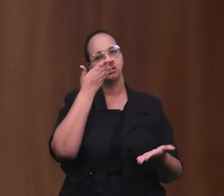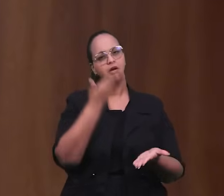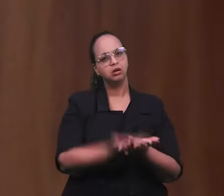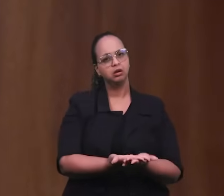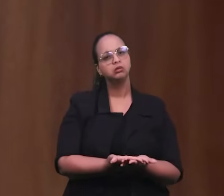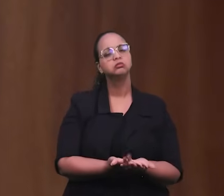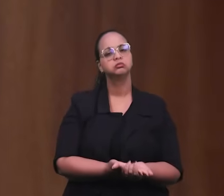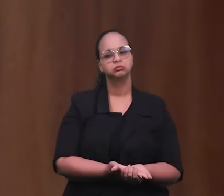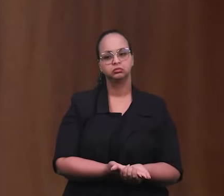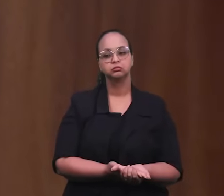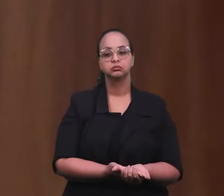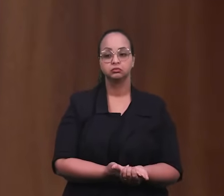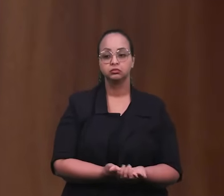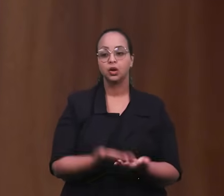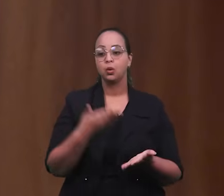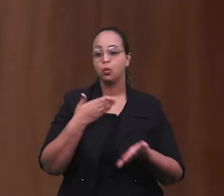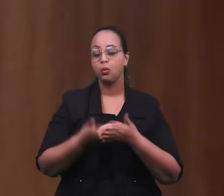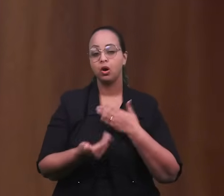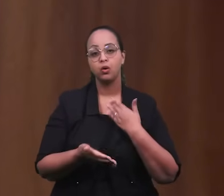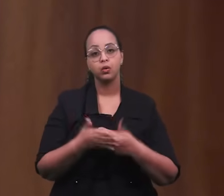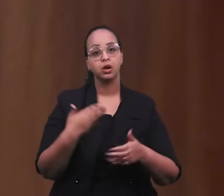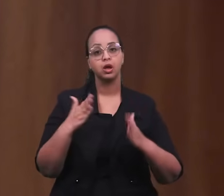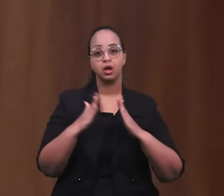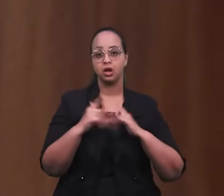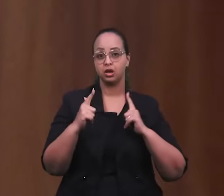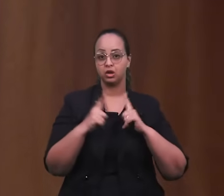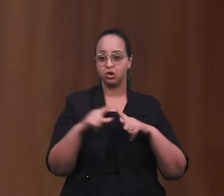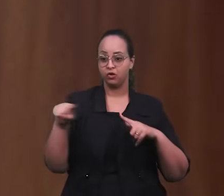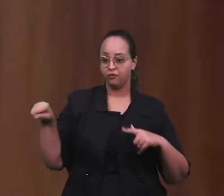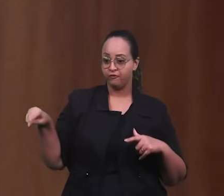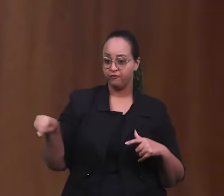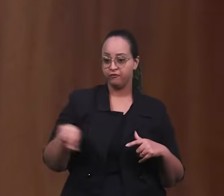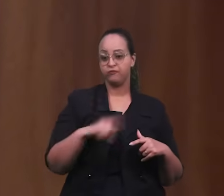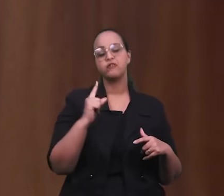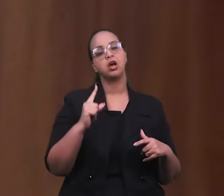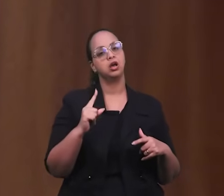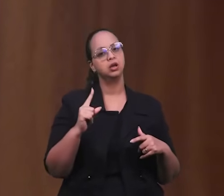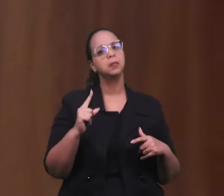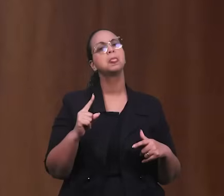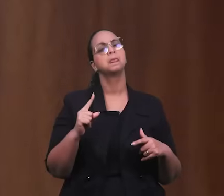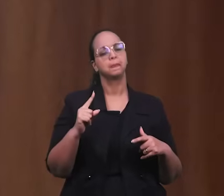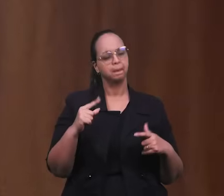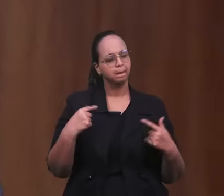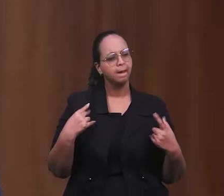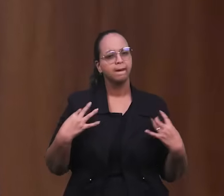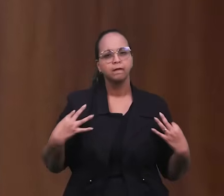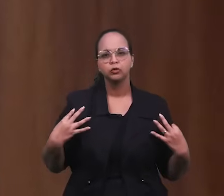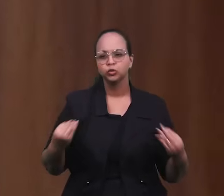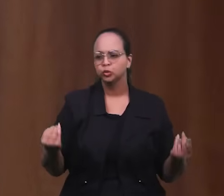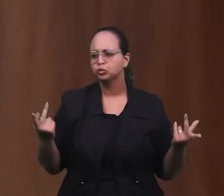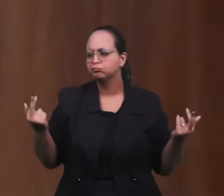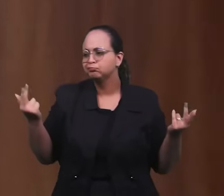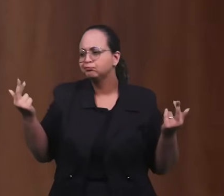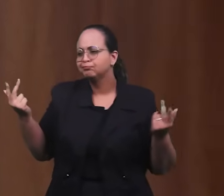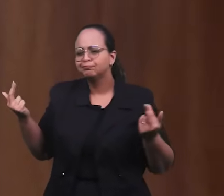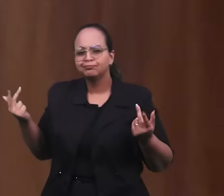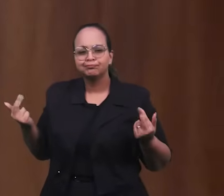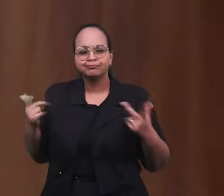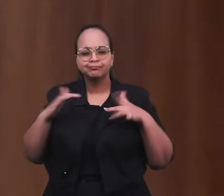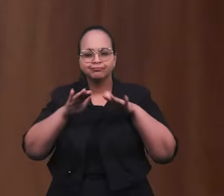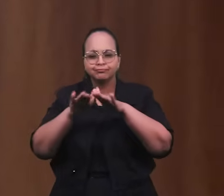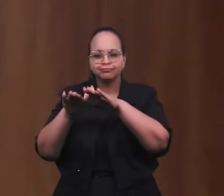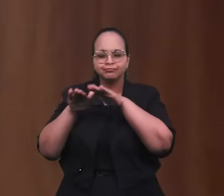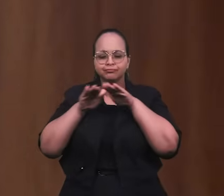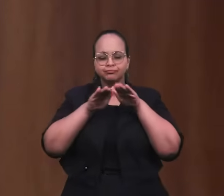extraordinária. Então, qualquer igreja que você vai ver ali que é tudo em comum, não é? É tudo em